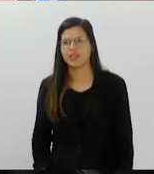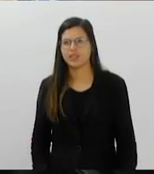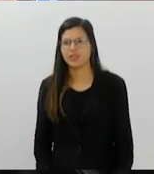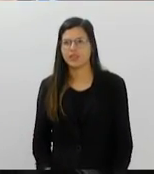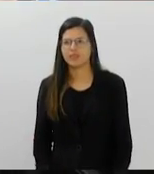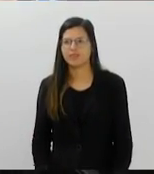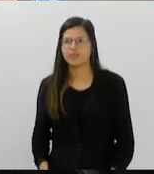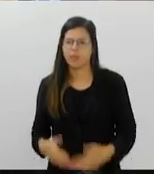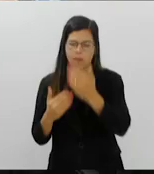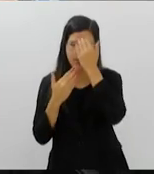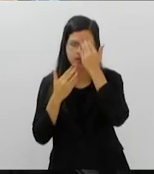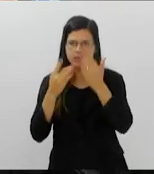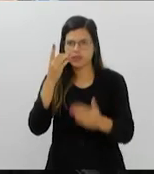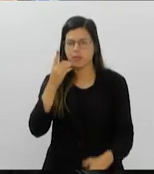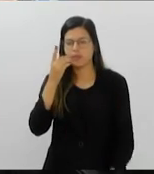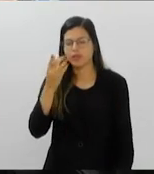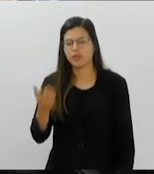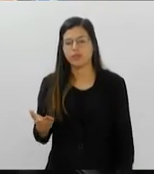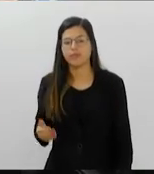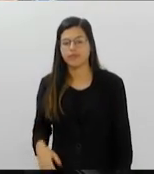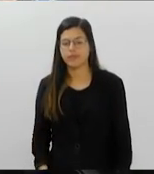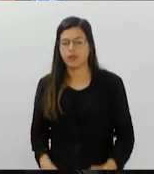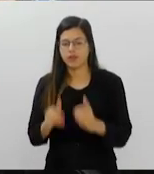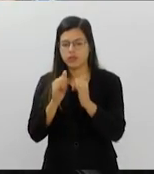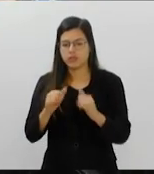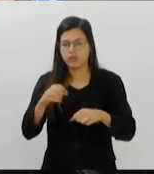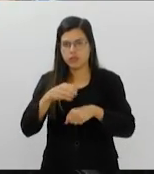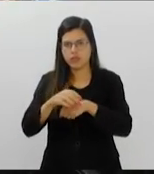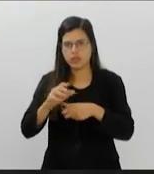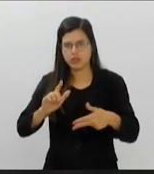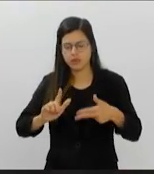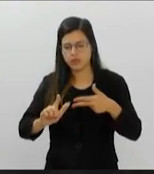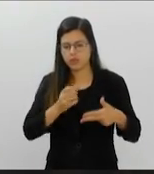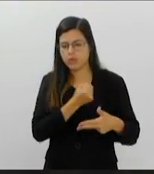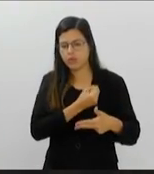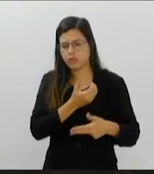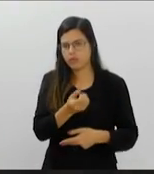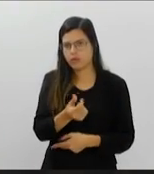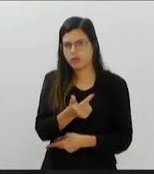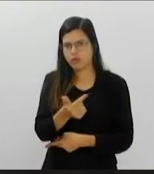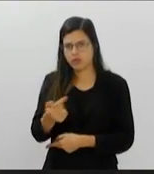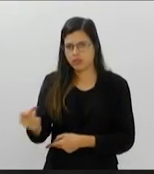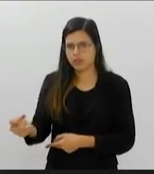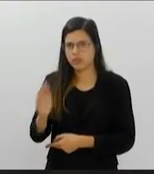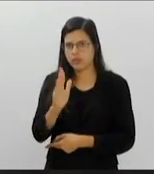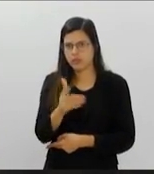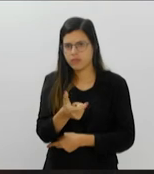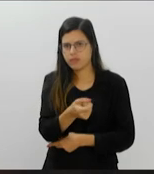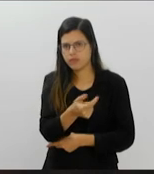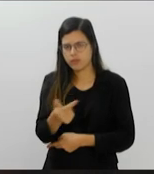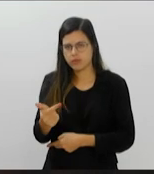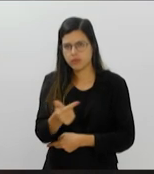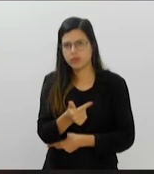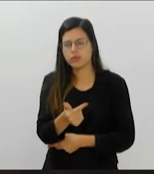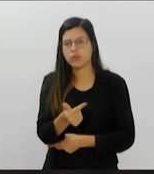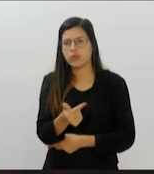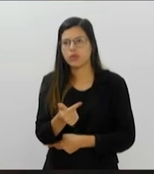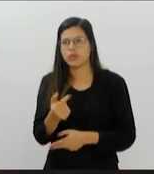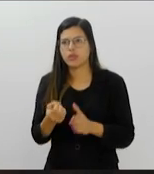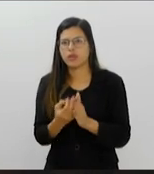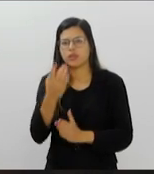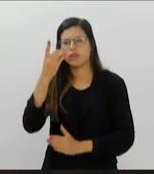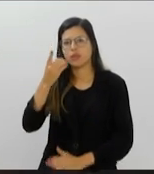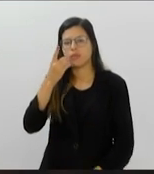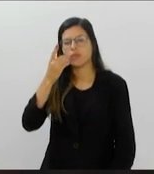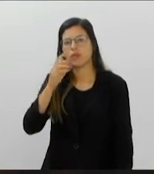deputado Pobel. Anuncio indicação legislativa número 627 de 2022, de autoria do